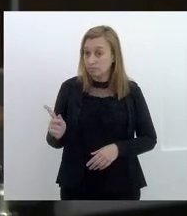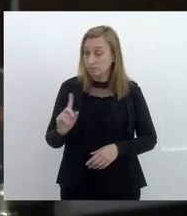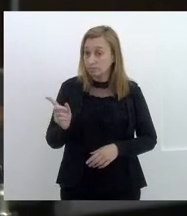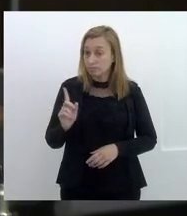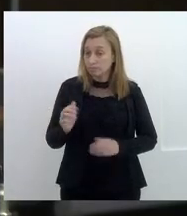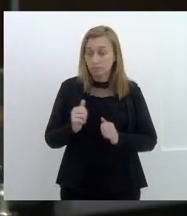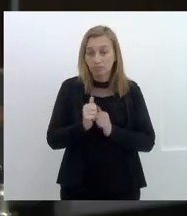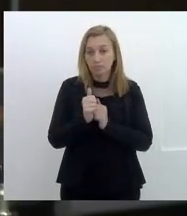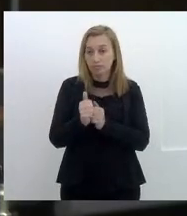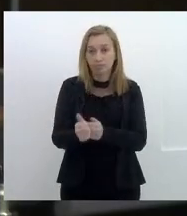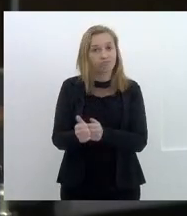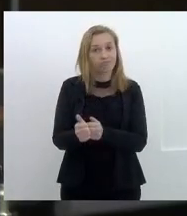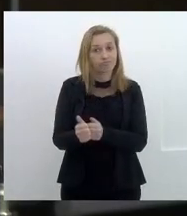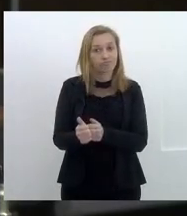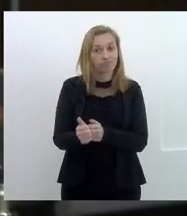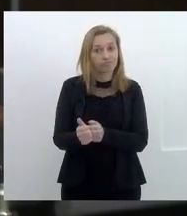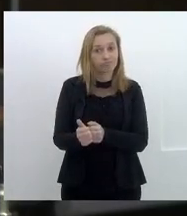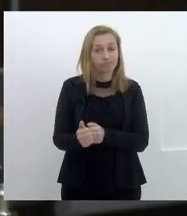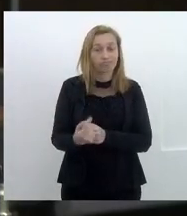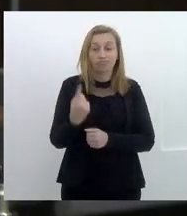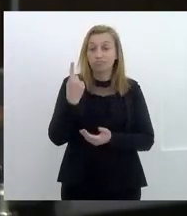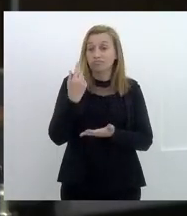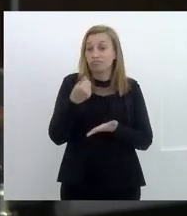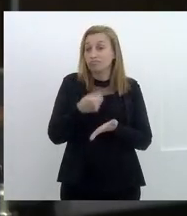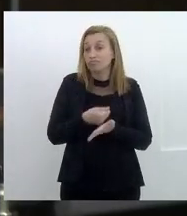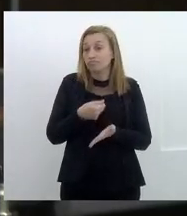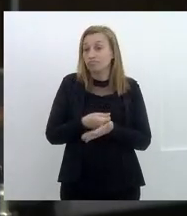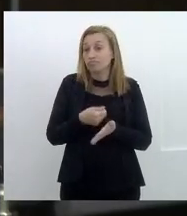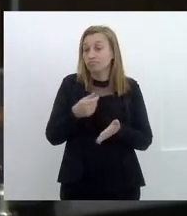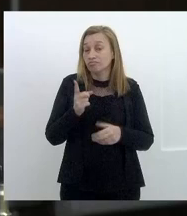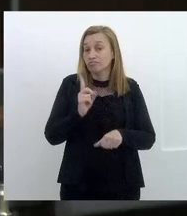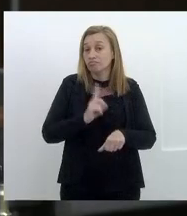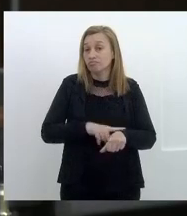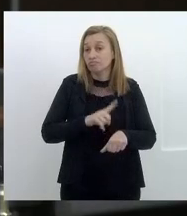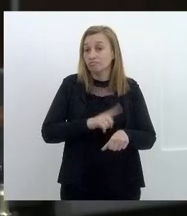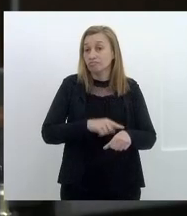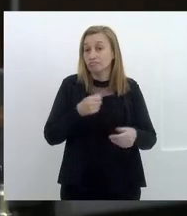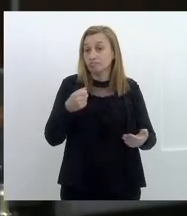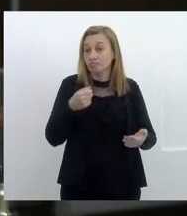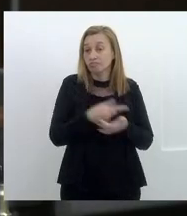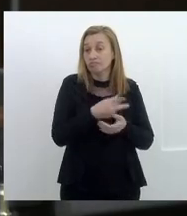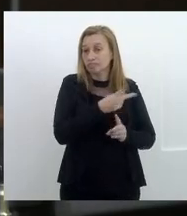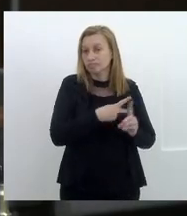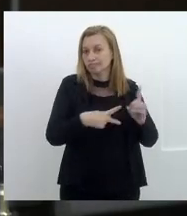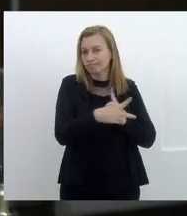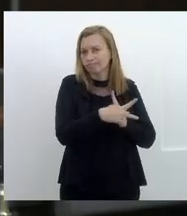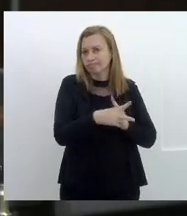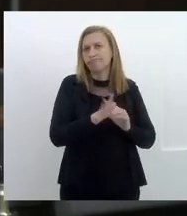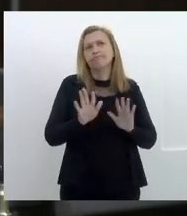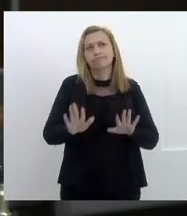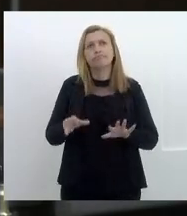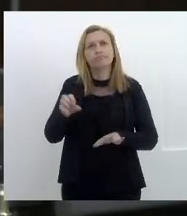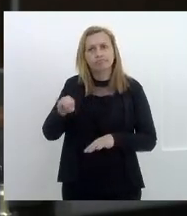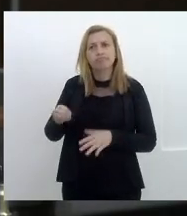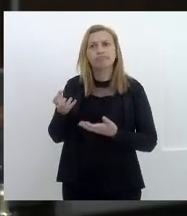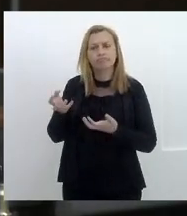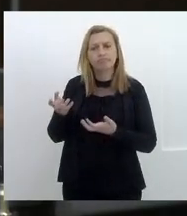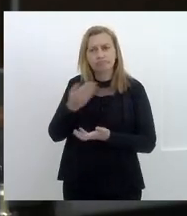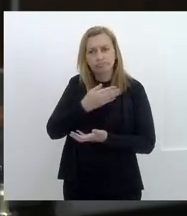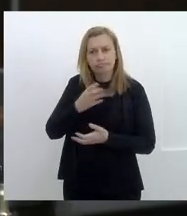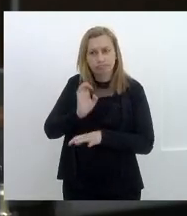faz acompanhar de não é exigência sobre tempo de contribuição o ou seja se o estado